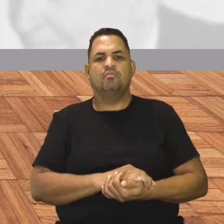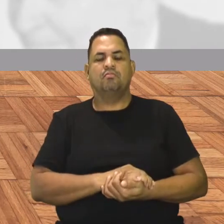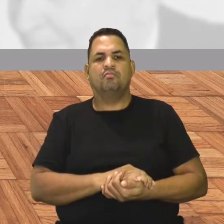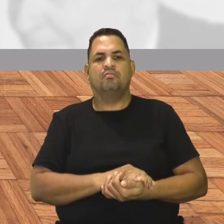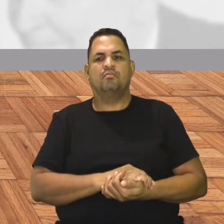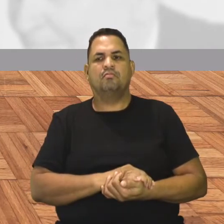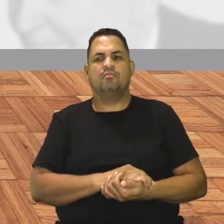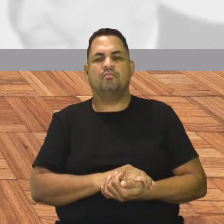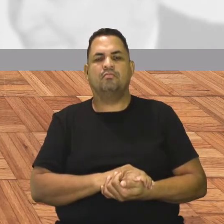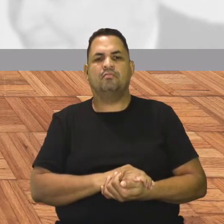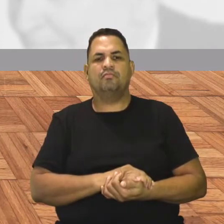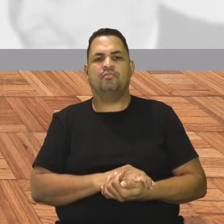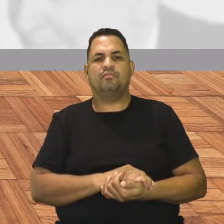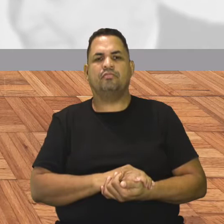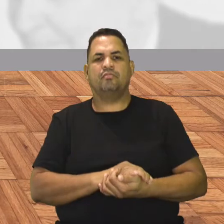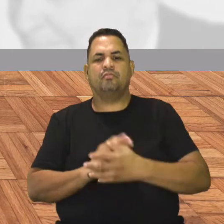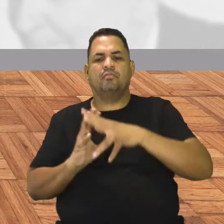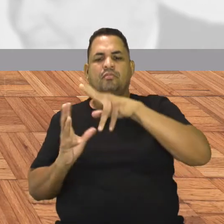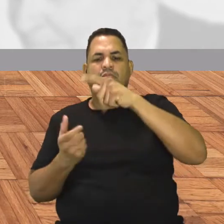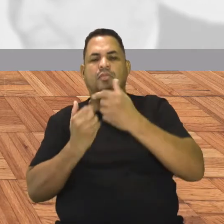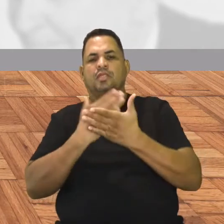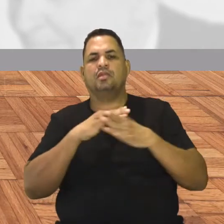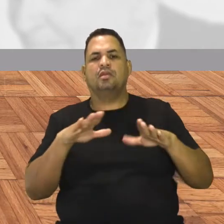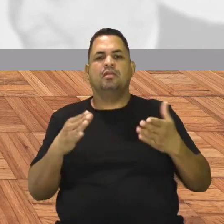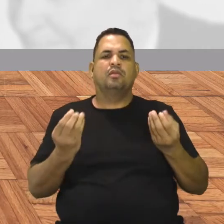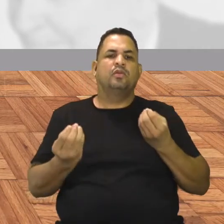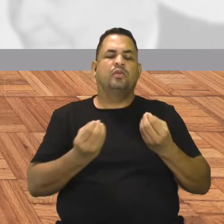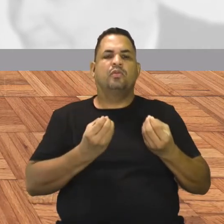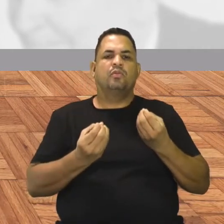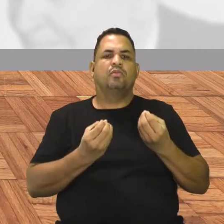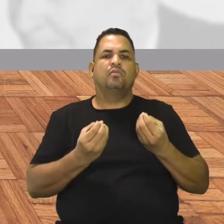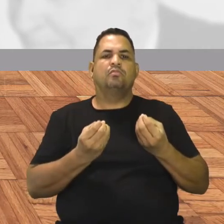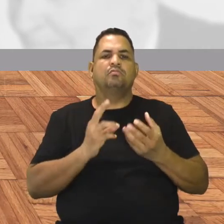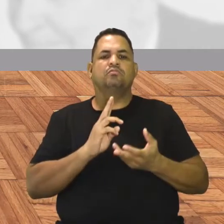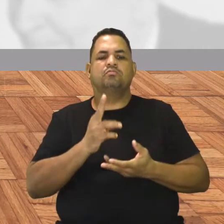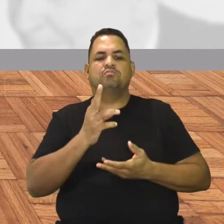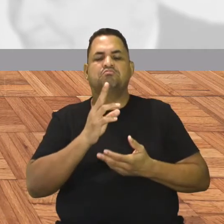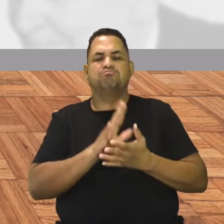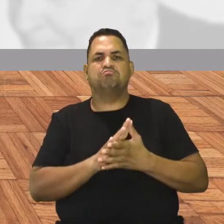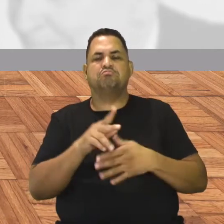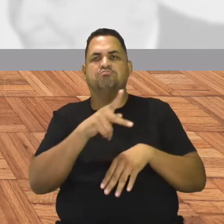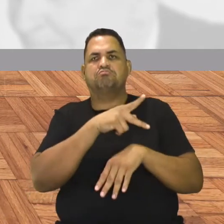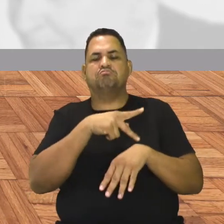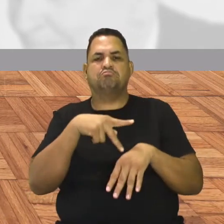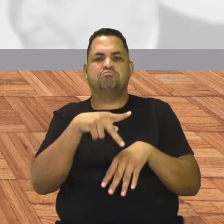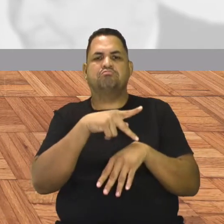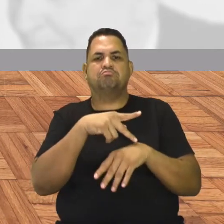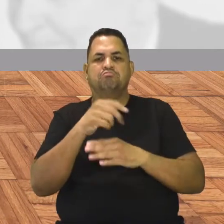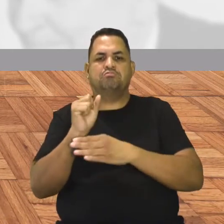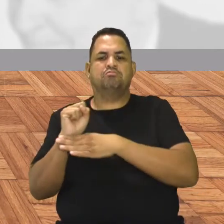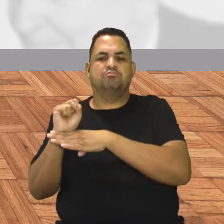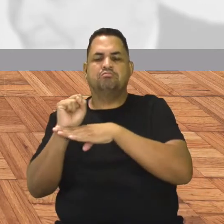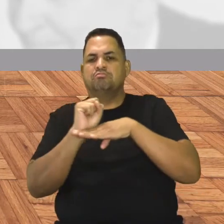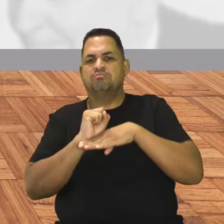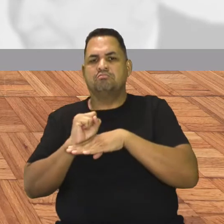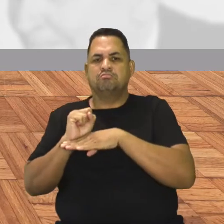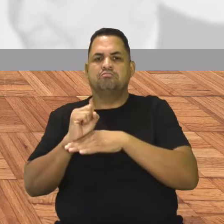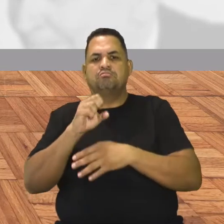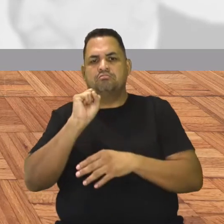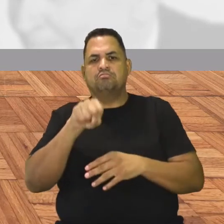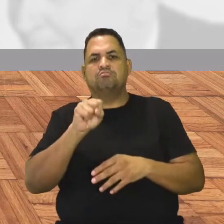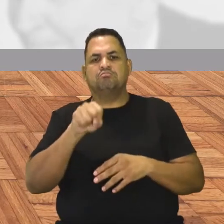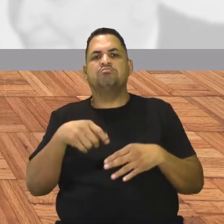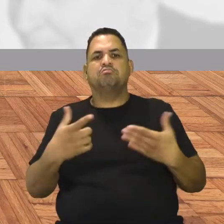Professor, então o mundo acabou, como é que está? Permaneceu algum país socialista?